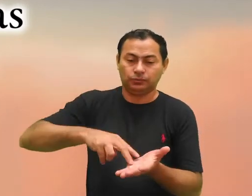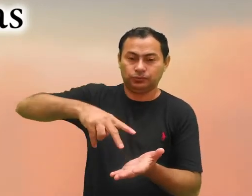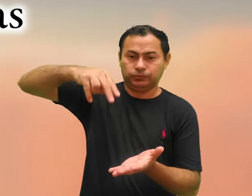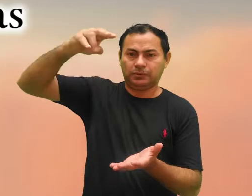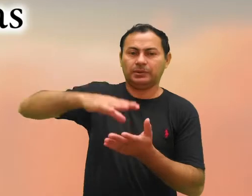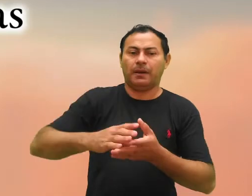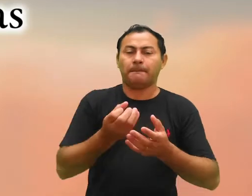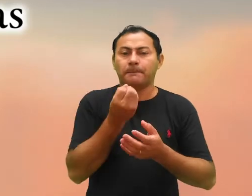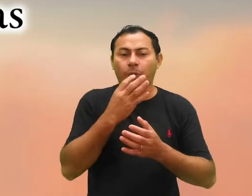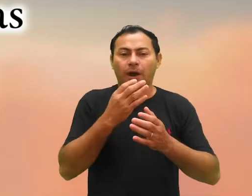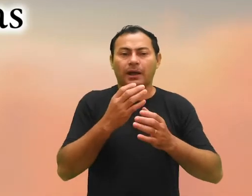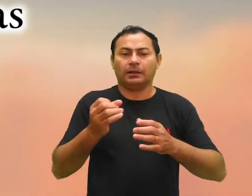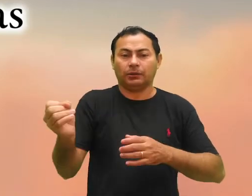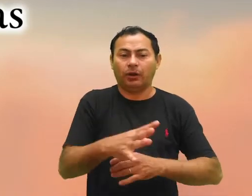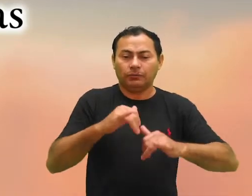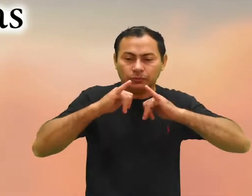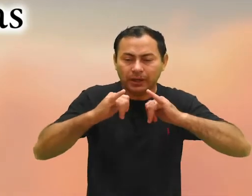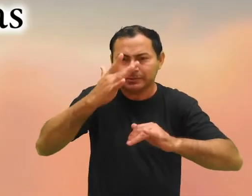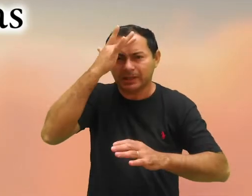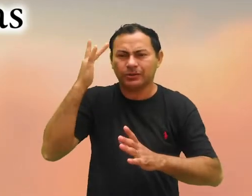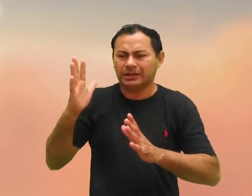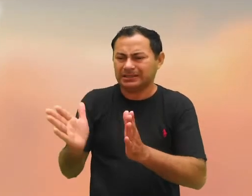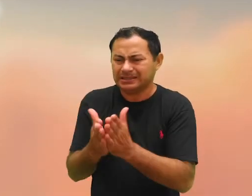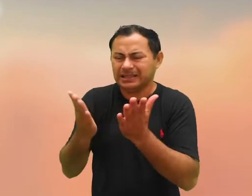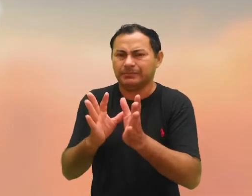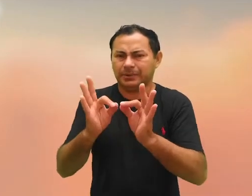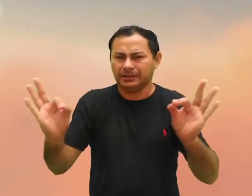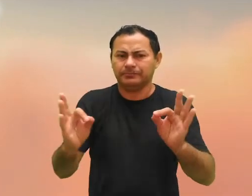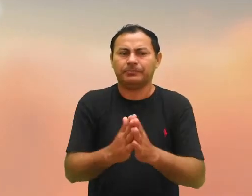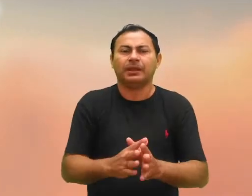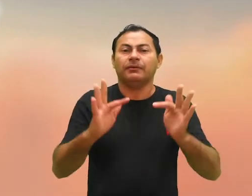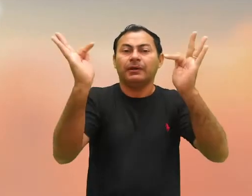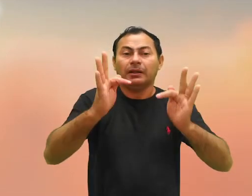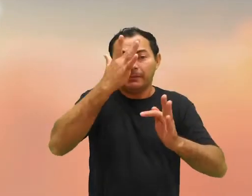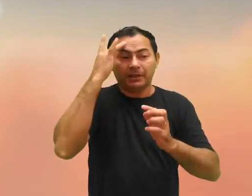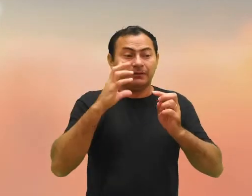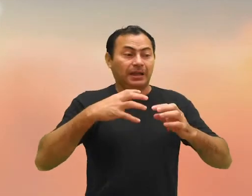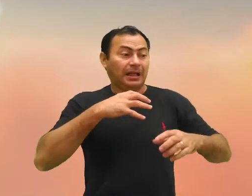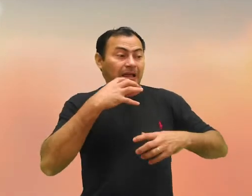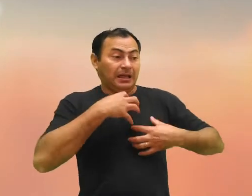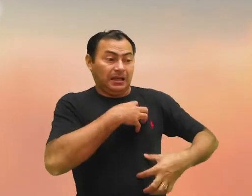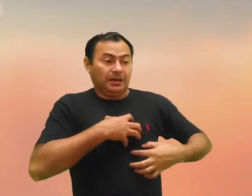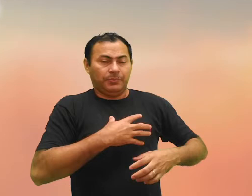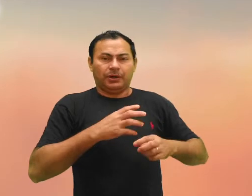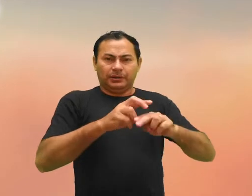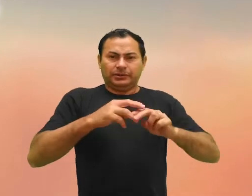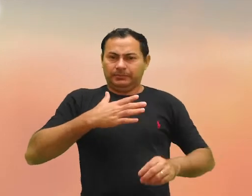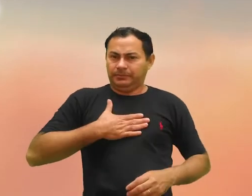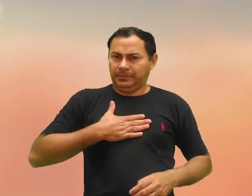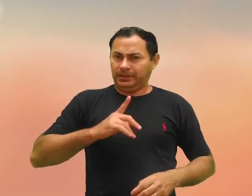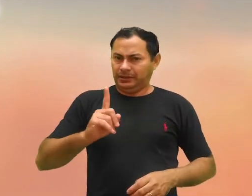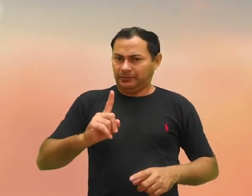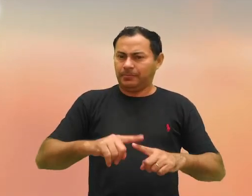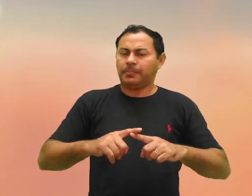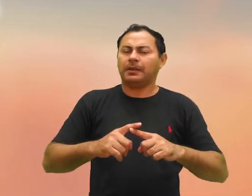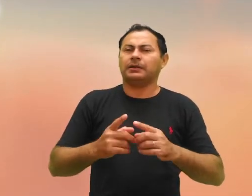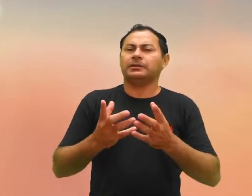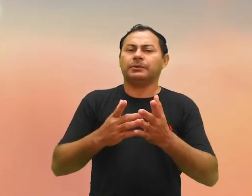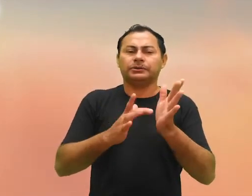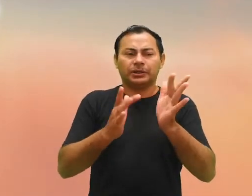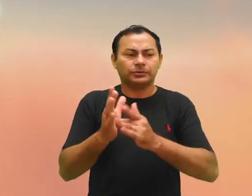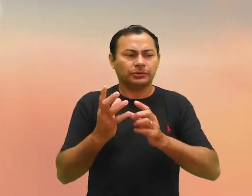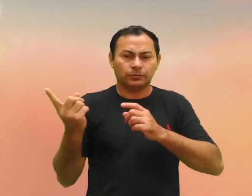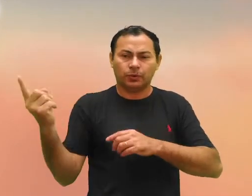ressuscitados, e as boas novas são pregadas aos pobres. E feliz é aquele que não se escandaliza por minha causa. A seguir,